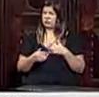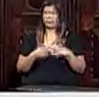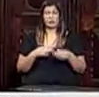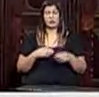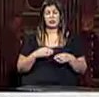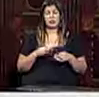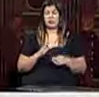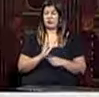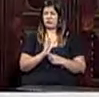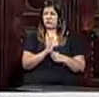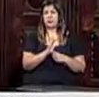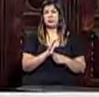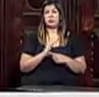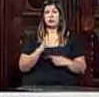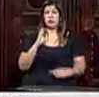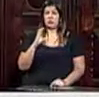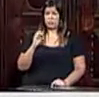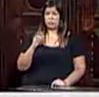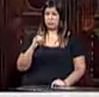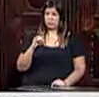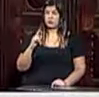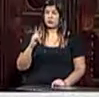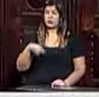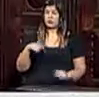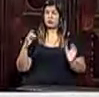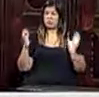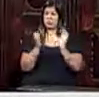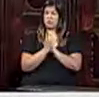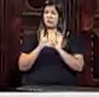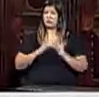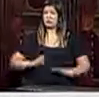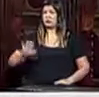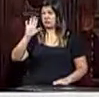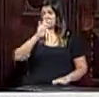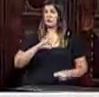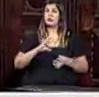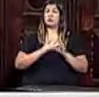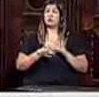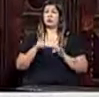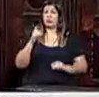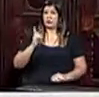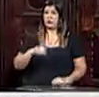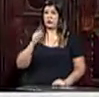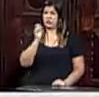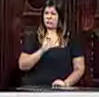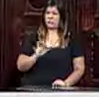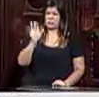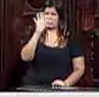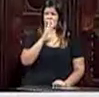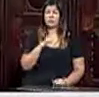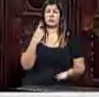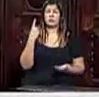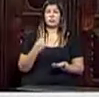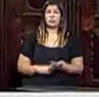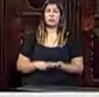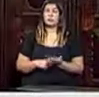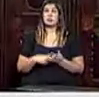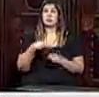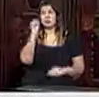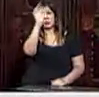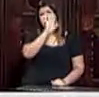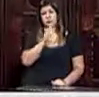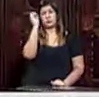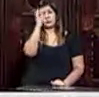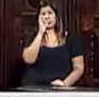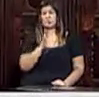indicação. A Copa é de nações, a Olimpíada é de nações. O compromisso foi da nação